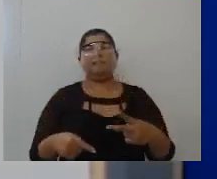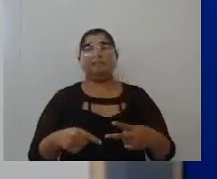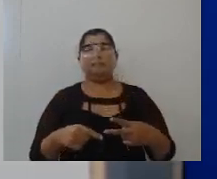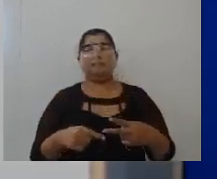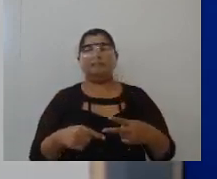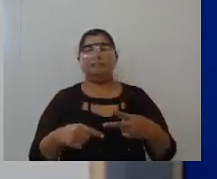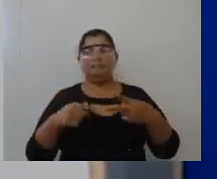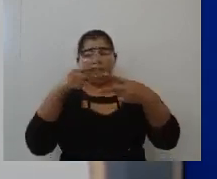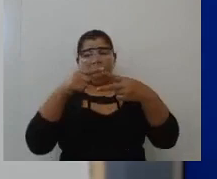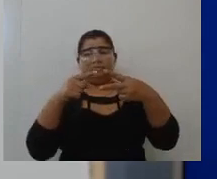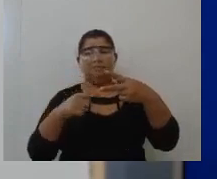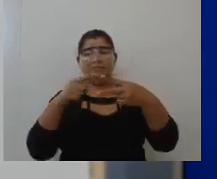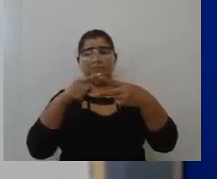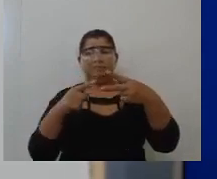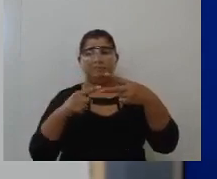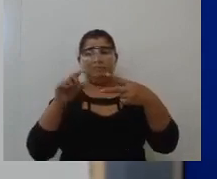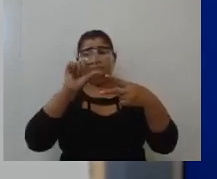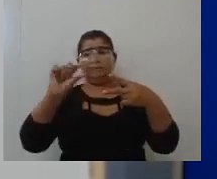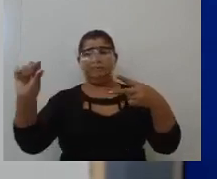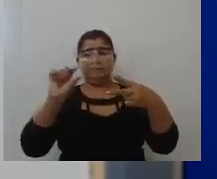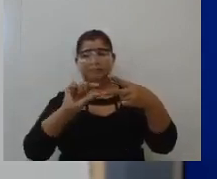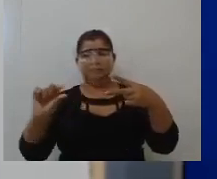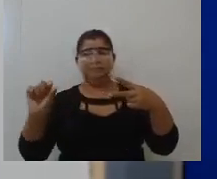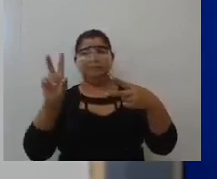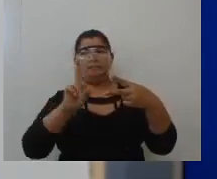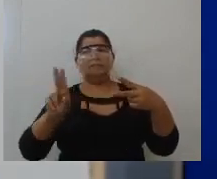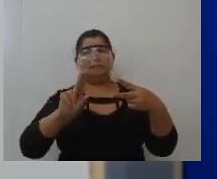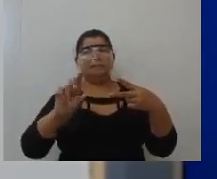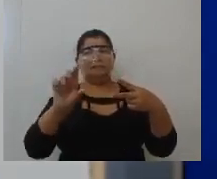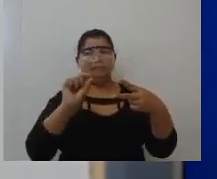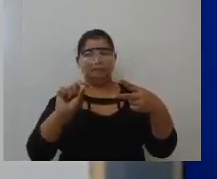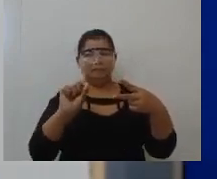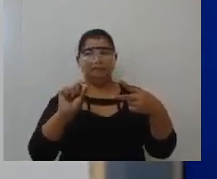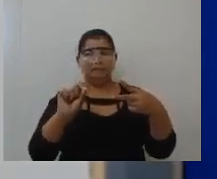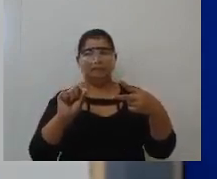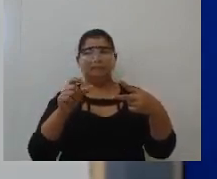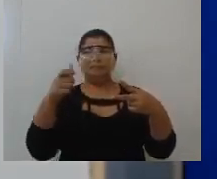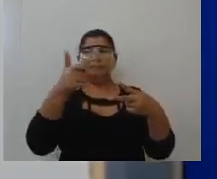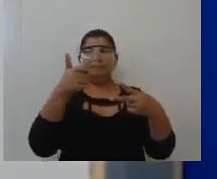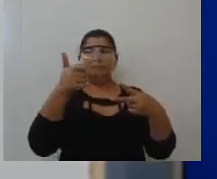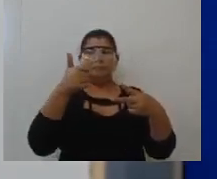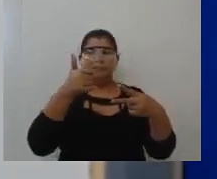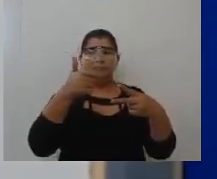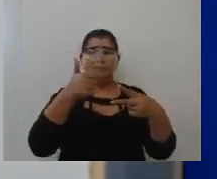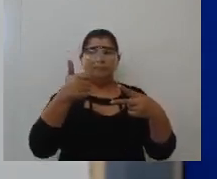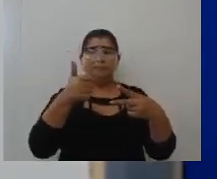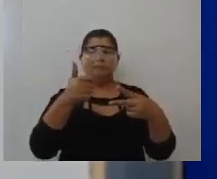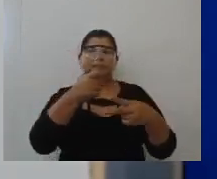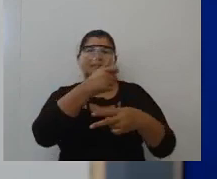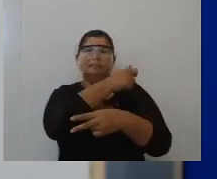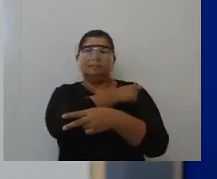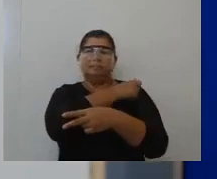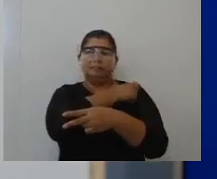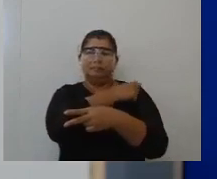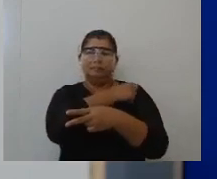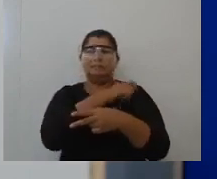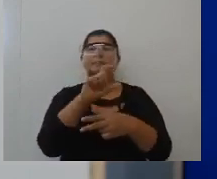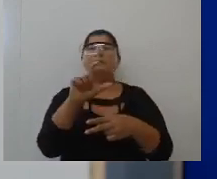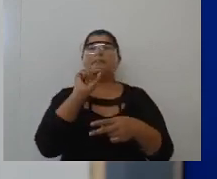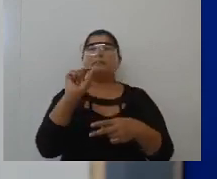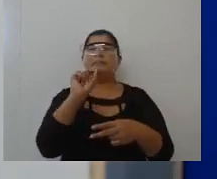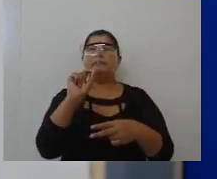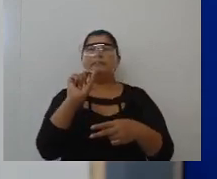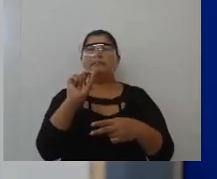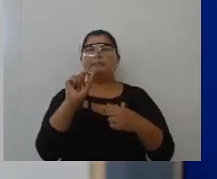Percebe que nas duas orações eu tenho o uso do que, ok? Olha o primeiro exemplo. O aluno que